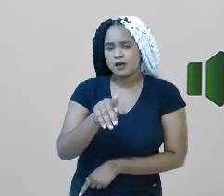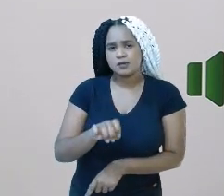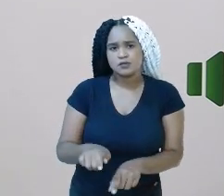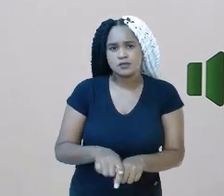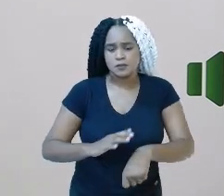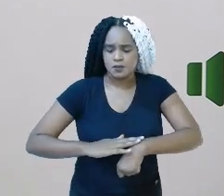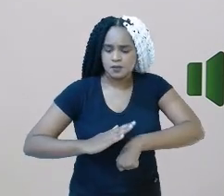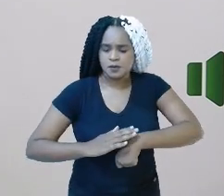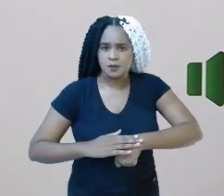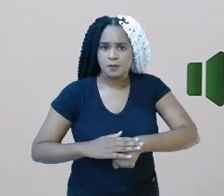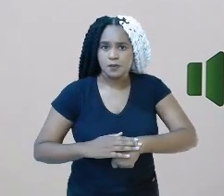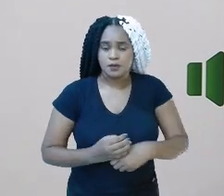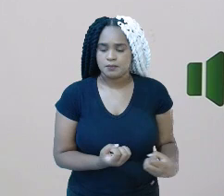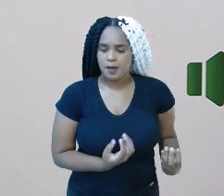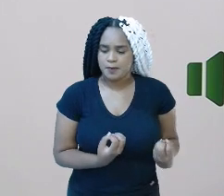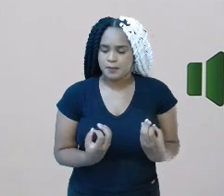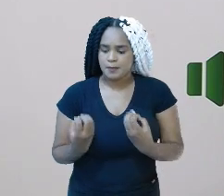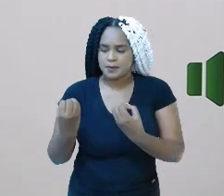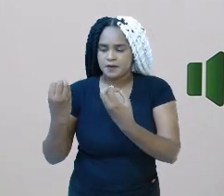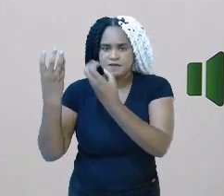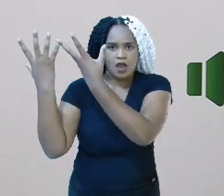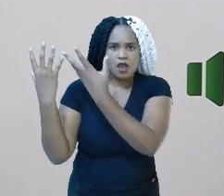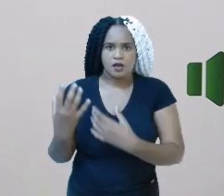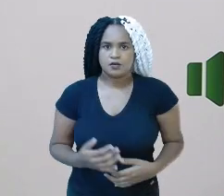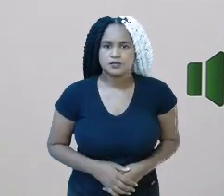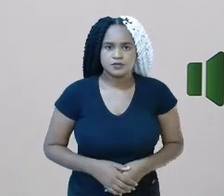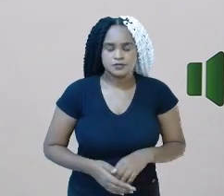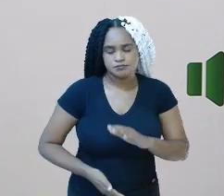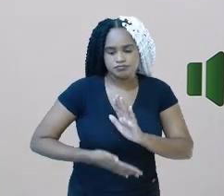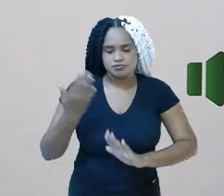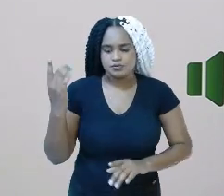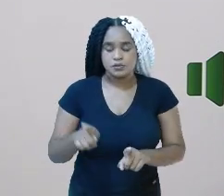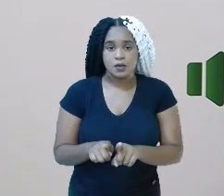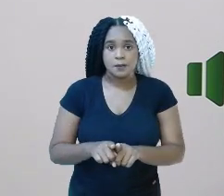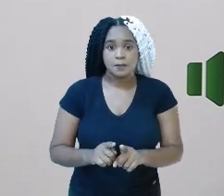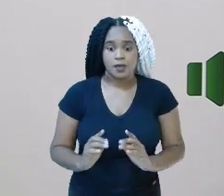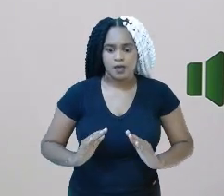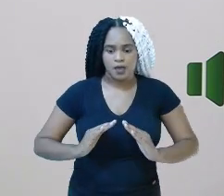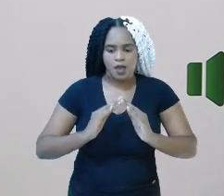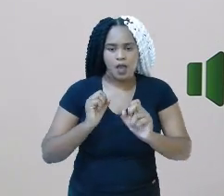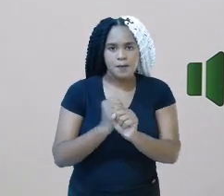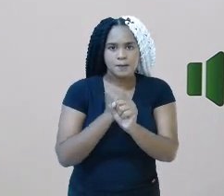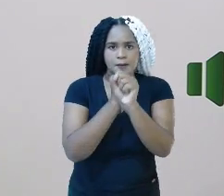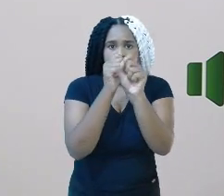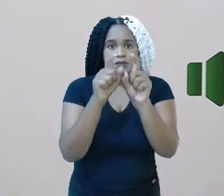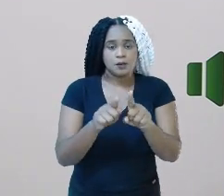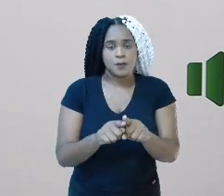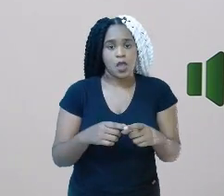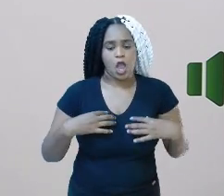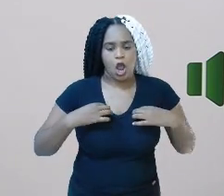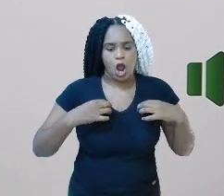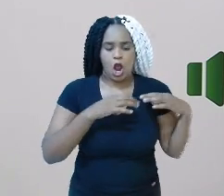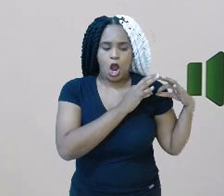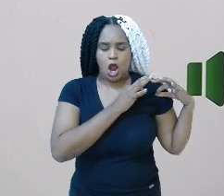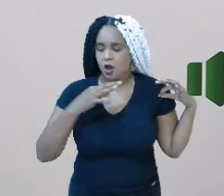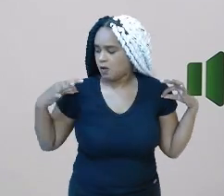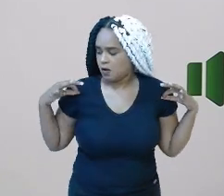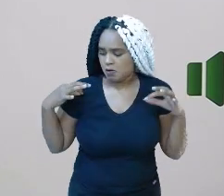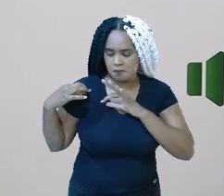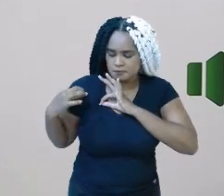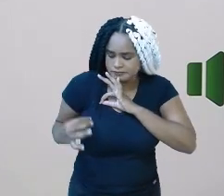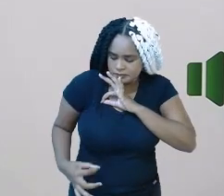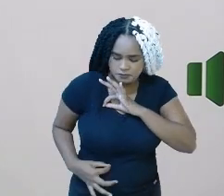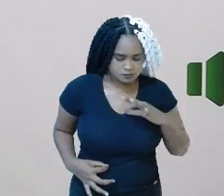tempo de viagem, isso é importantíssimo. Erguer habitações, modelar roupas, mas não existiam os instrumentos,